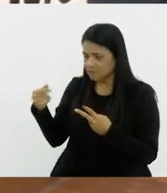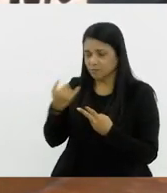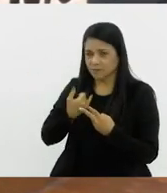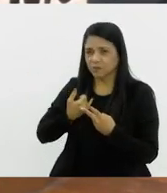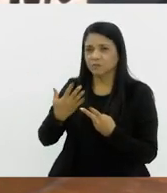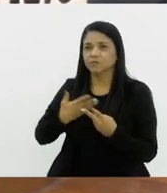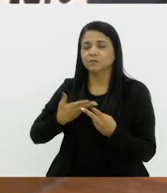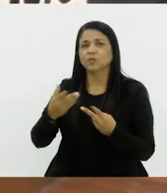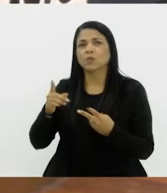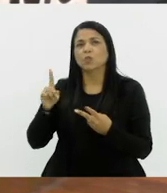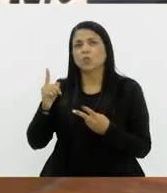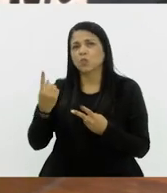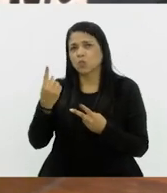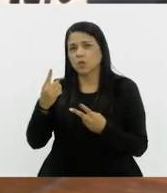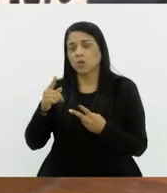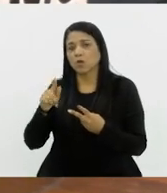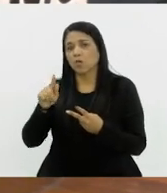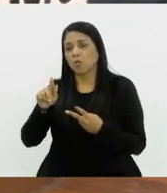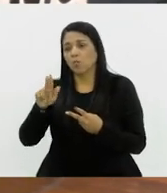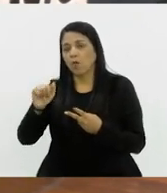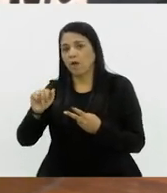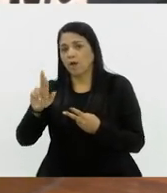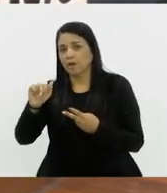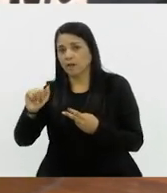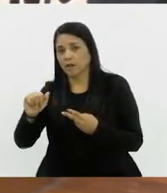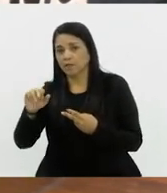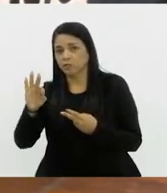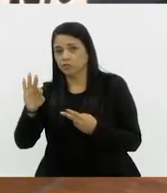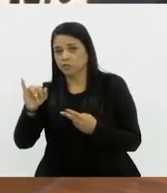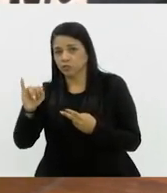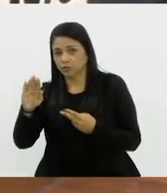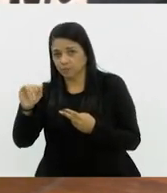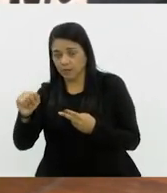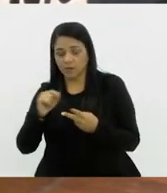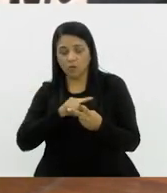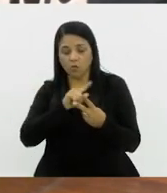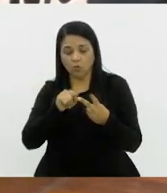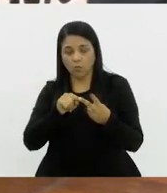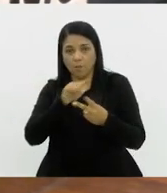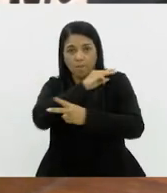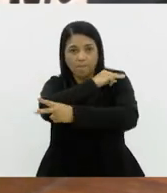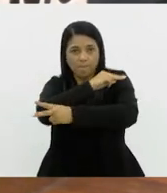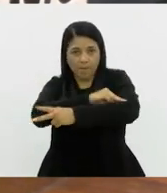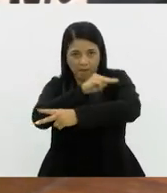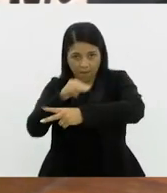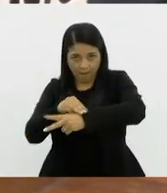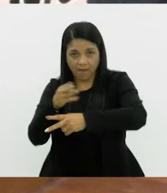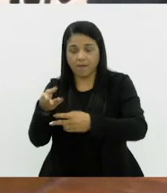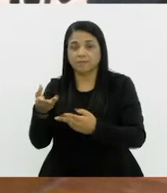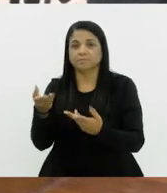em Guaratiba e o outro em Macaé. Cadê o Firmino? Não está aqui? Bom,